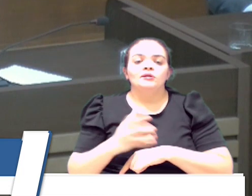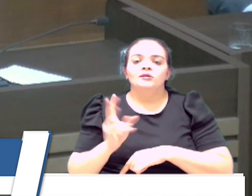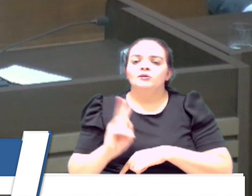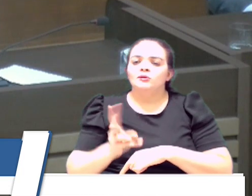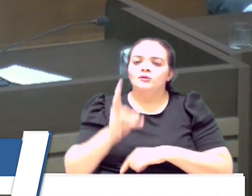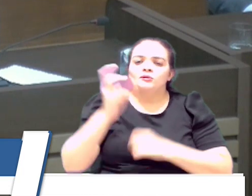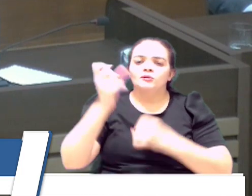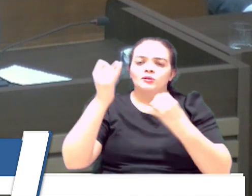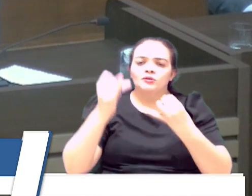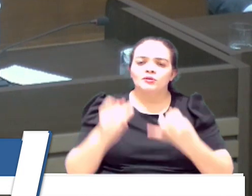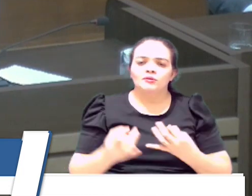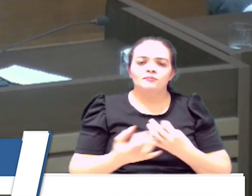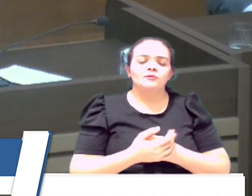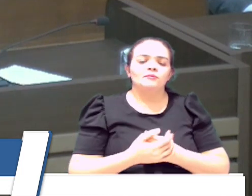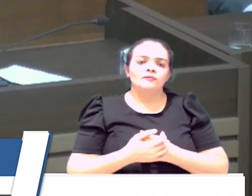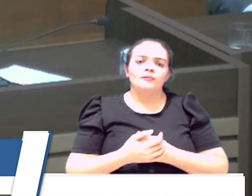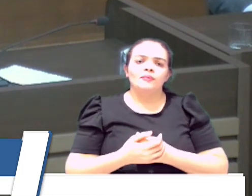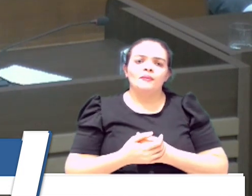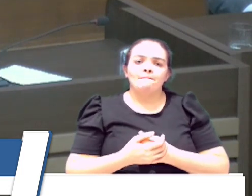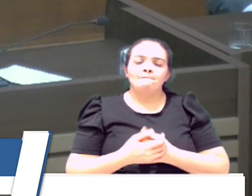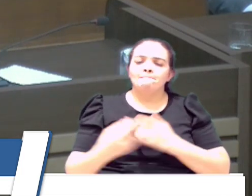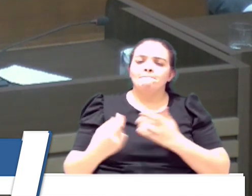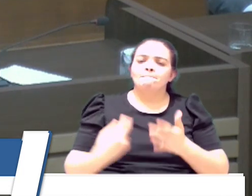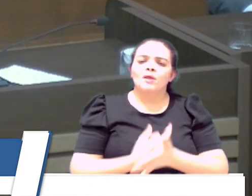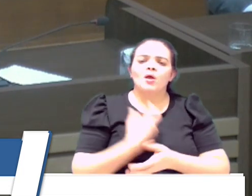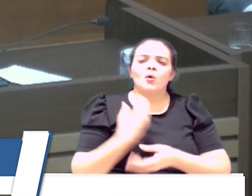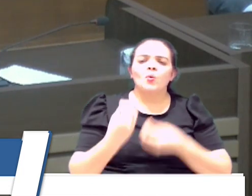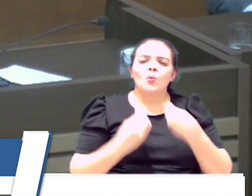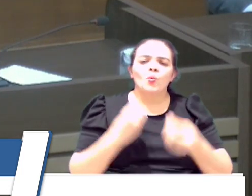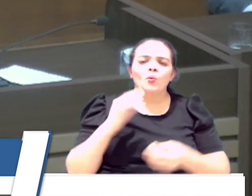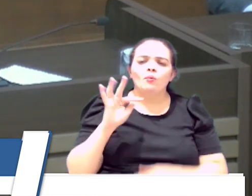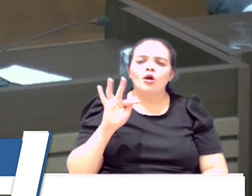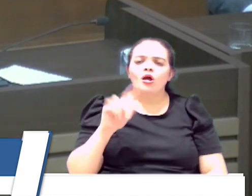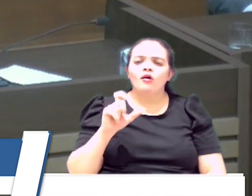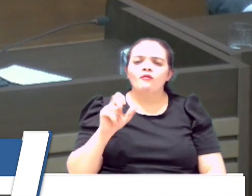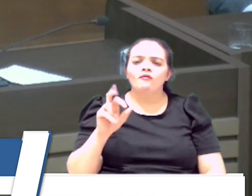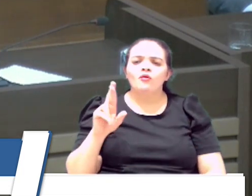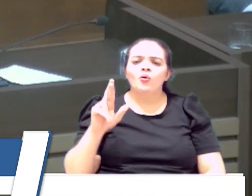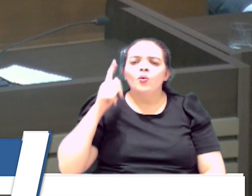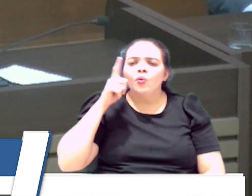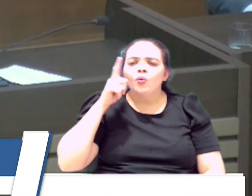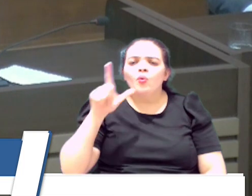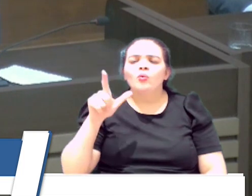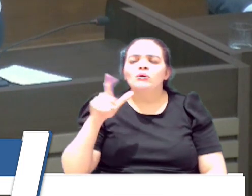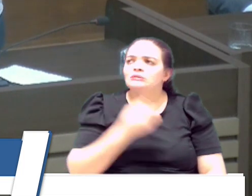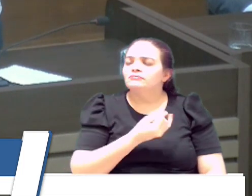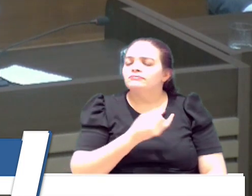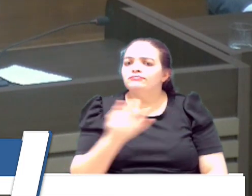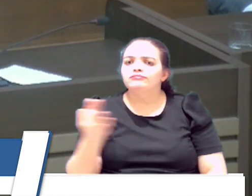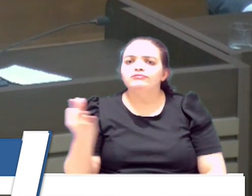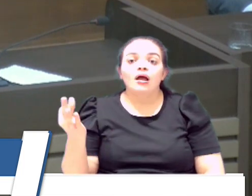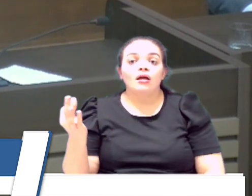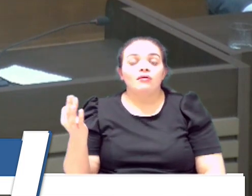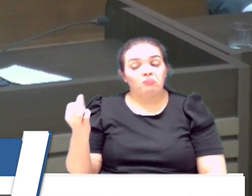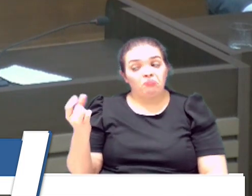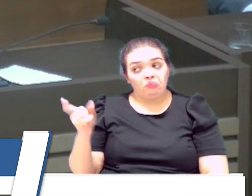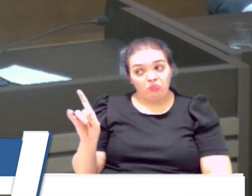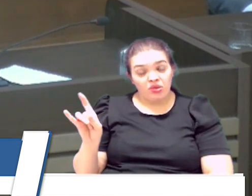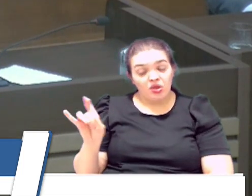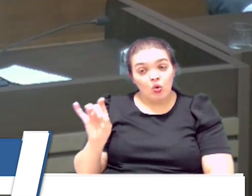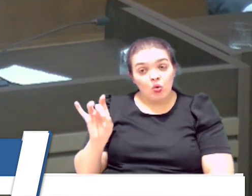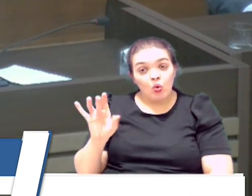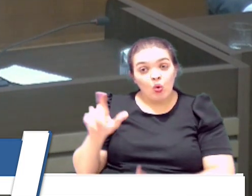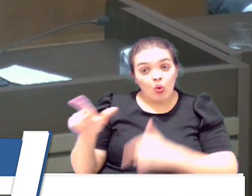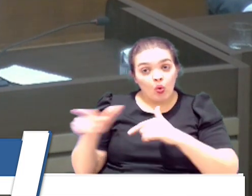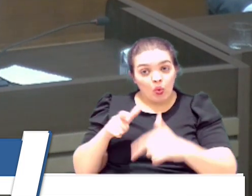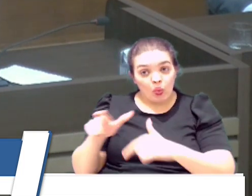para todo mundo que me pergunta, mas como que a Flor da Vida consegue fazer tanta coisa? Eu falo, se fosse só o trabalho